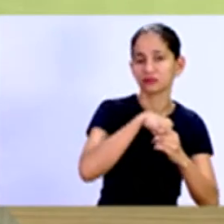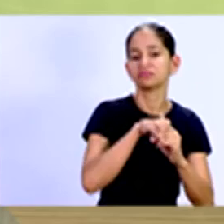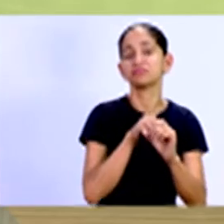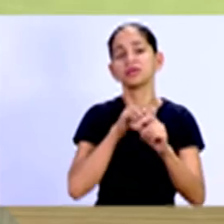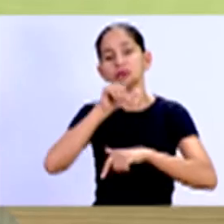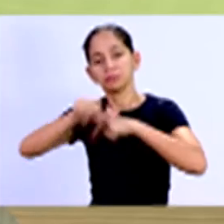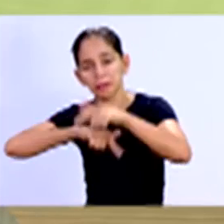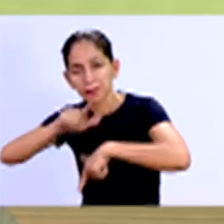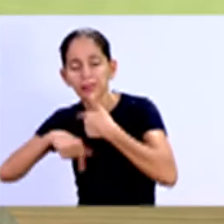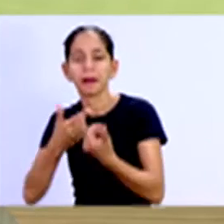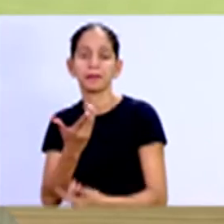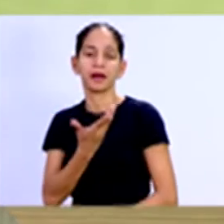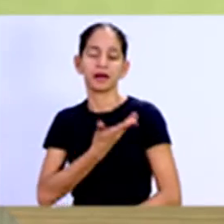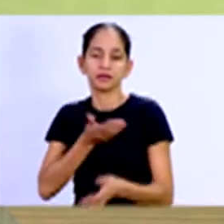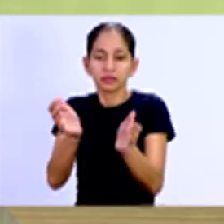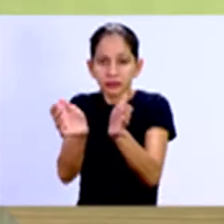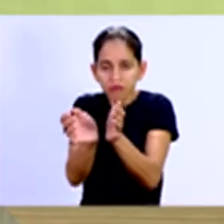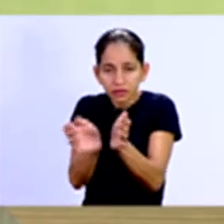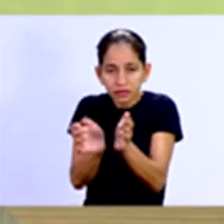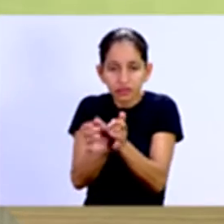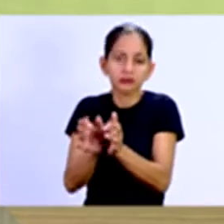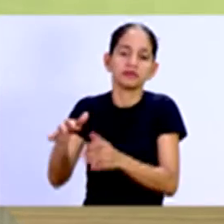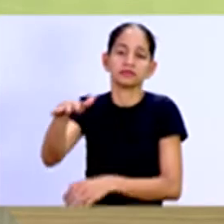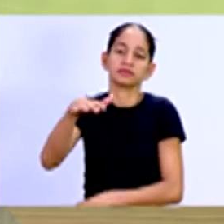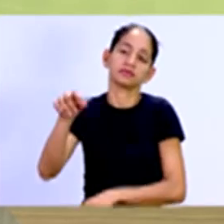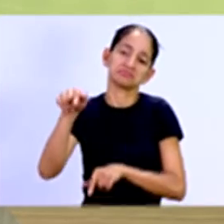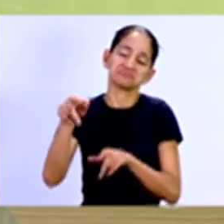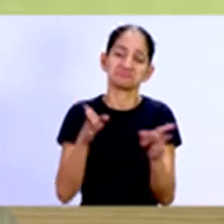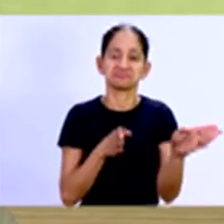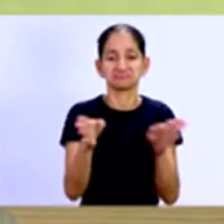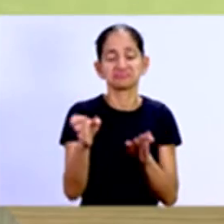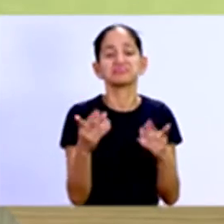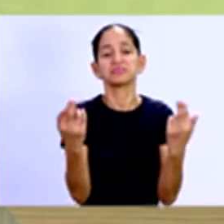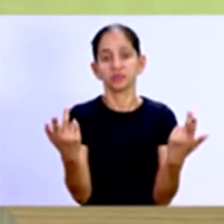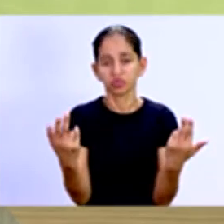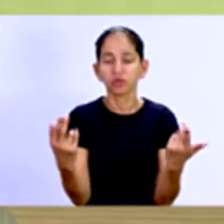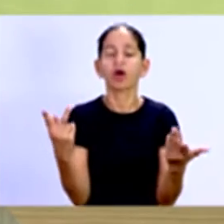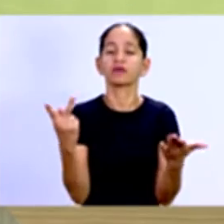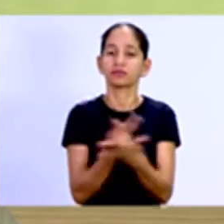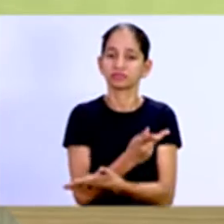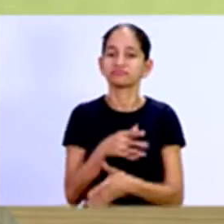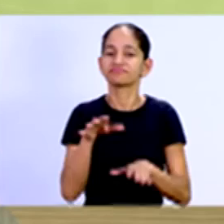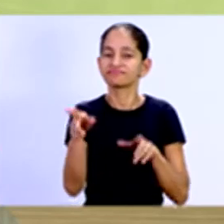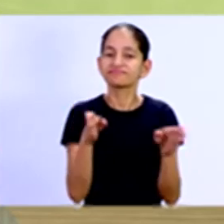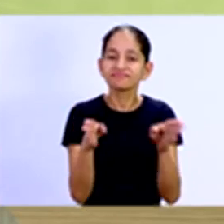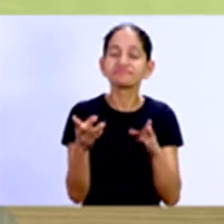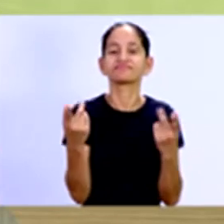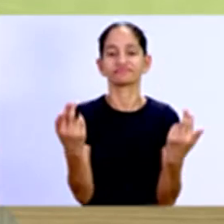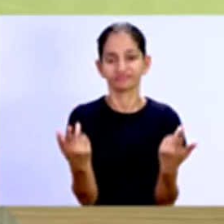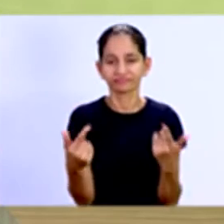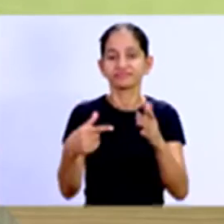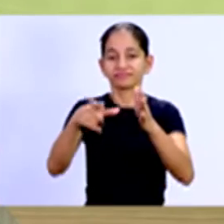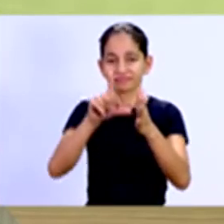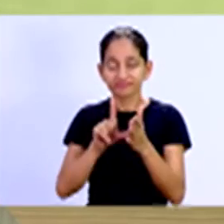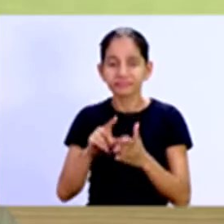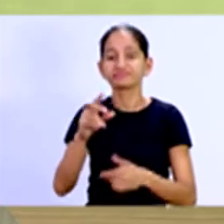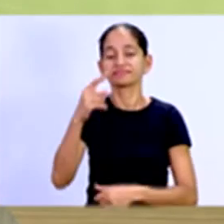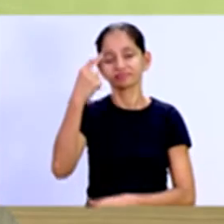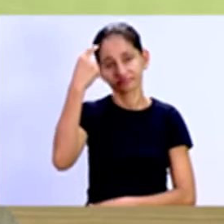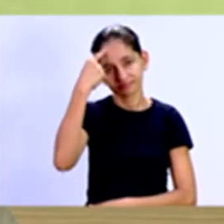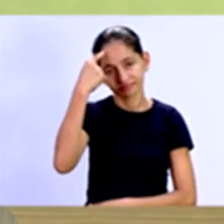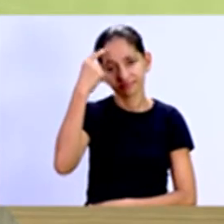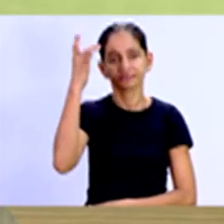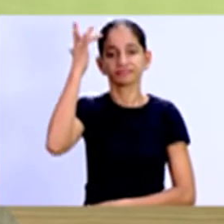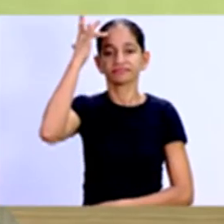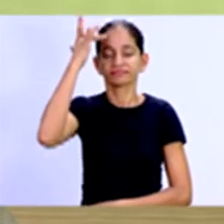nós pensamos em fazer diante daquilo que nós tomamos uma ação determinada e predeterminada pela nossa razão e pelo